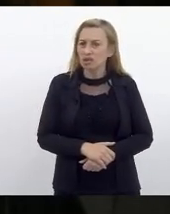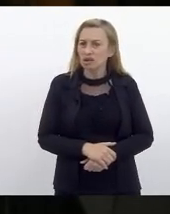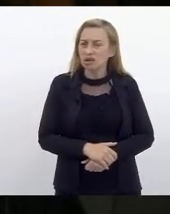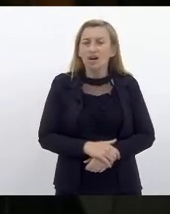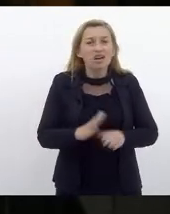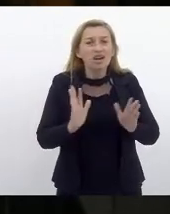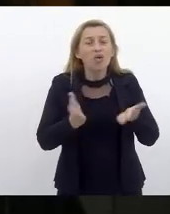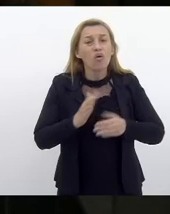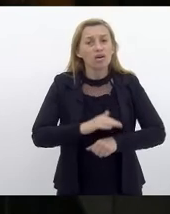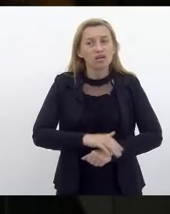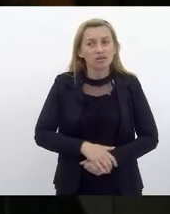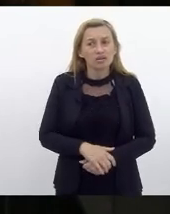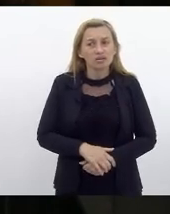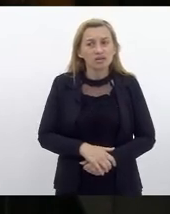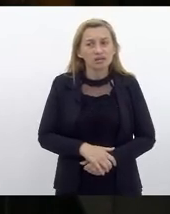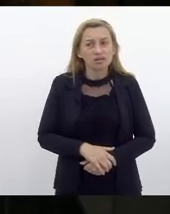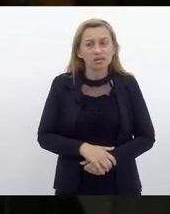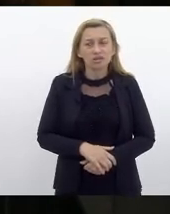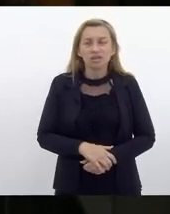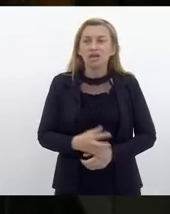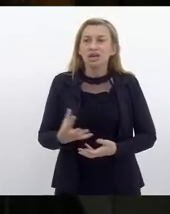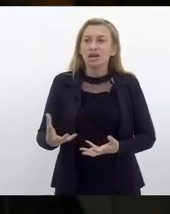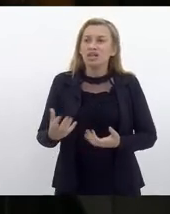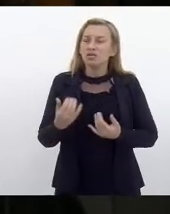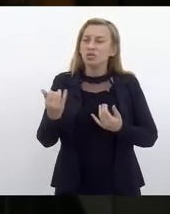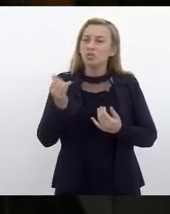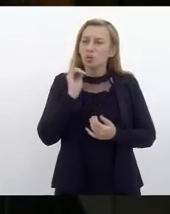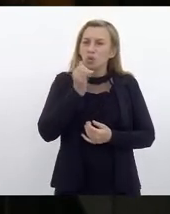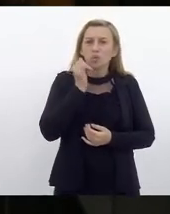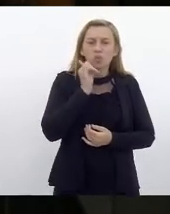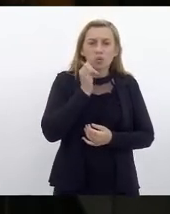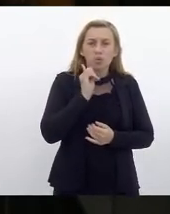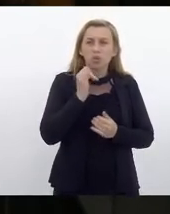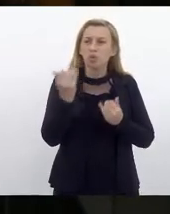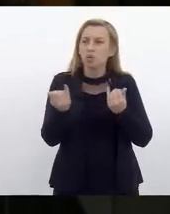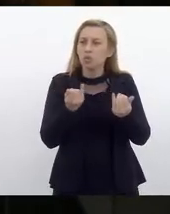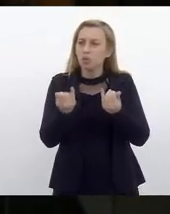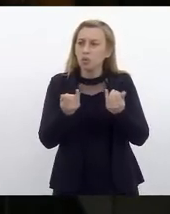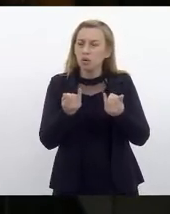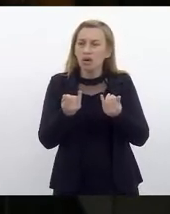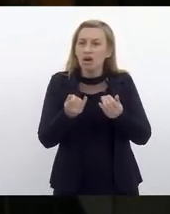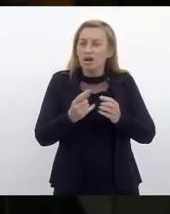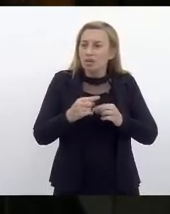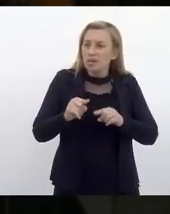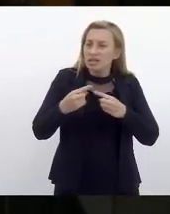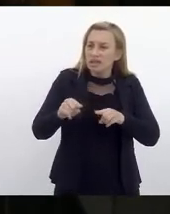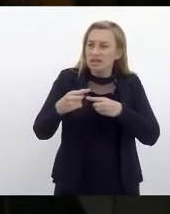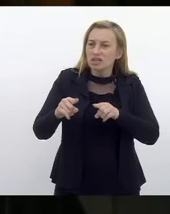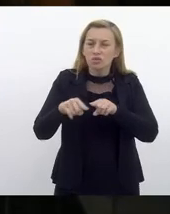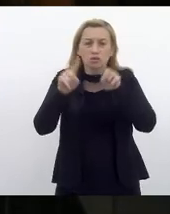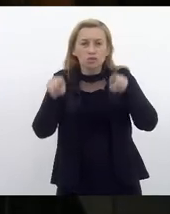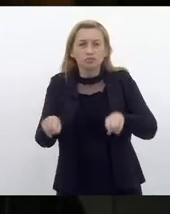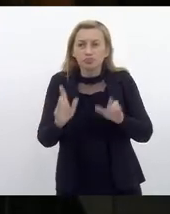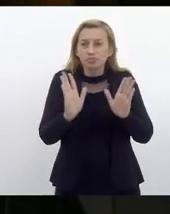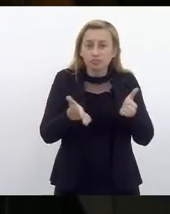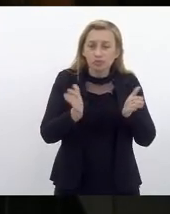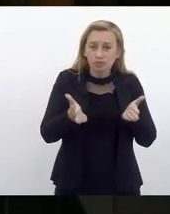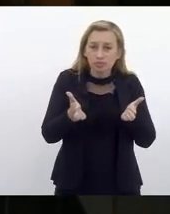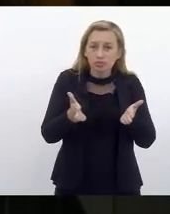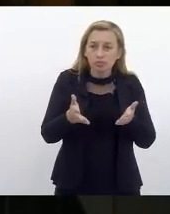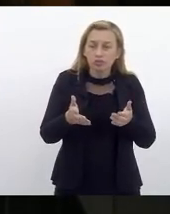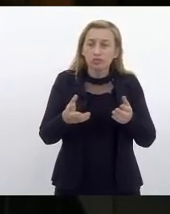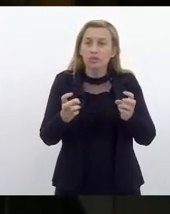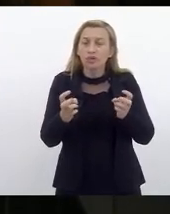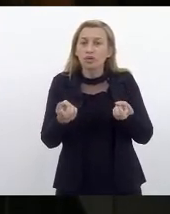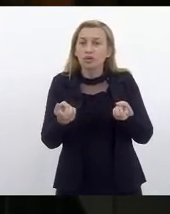E agora, a gente vem recebendo relatos da perseguição dos funcionários que hoje estão